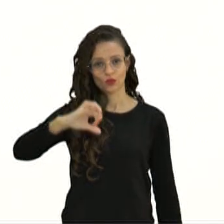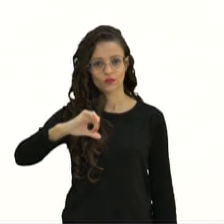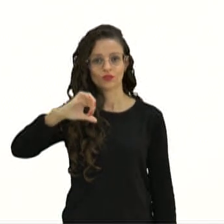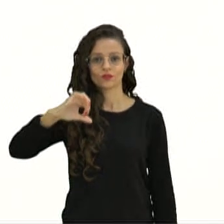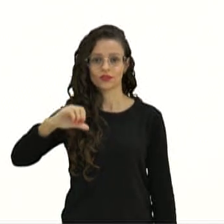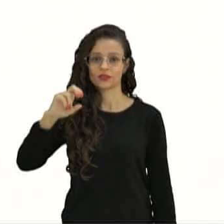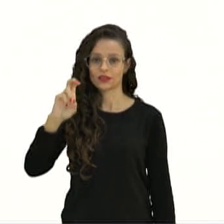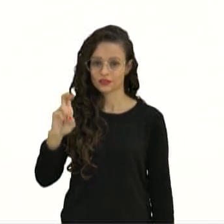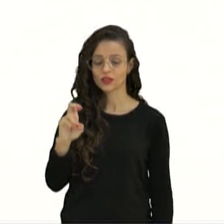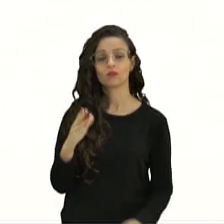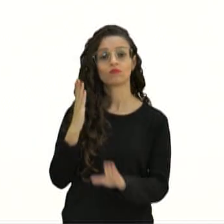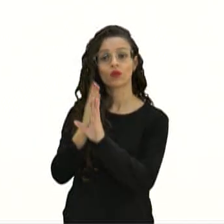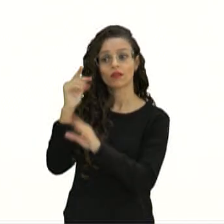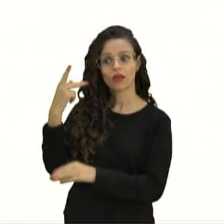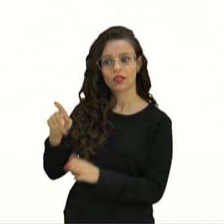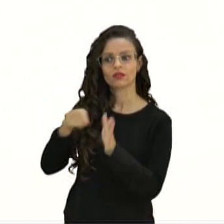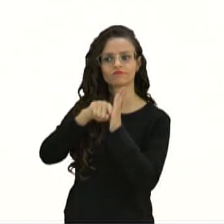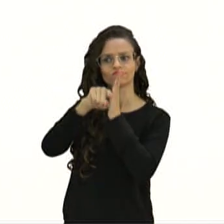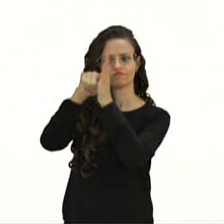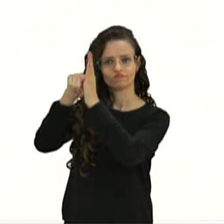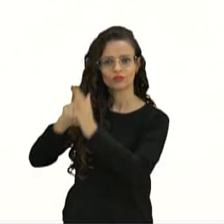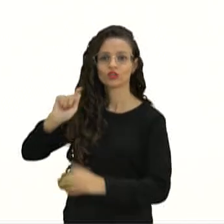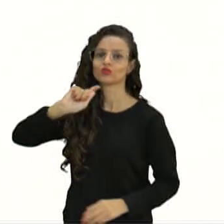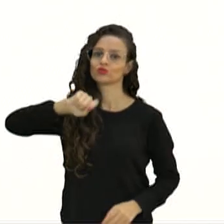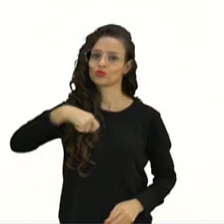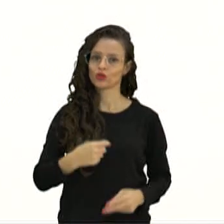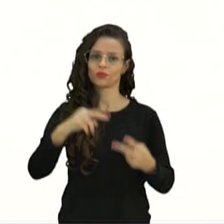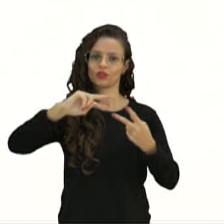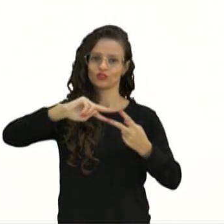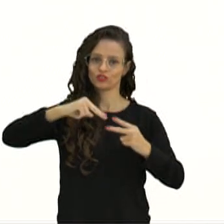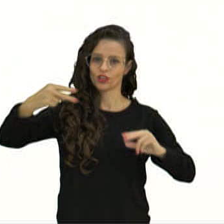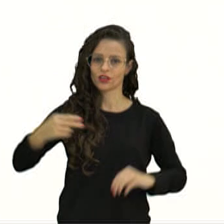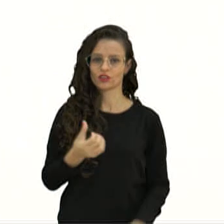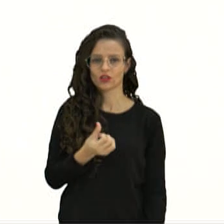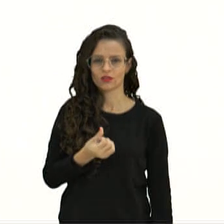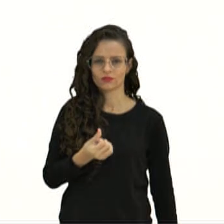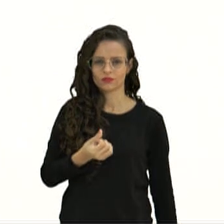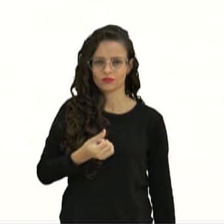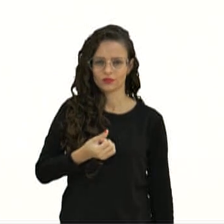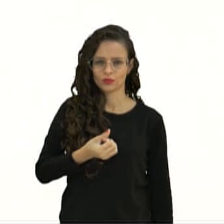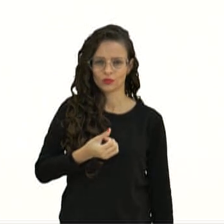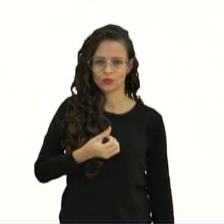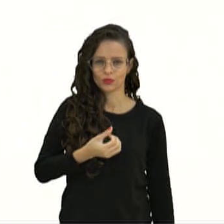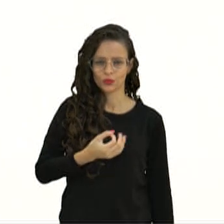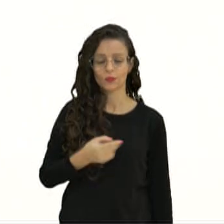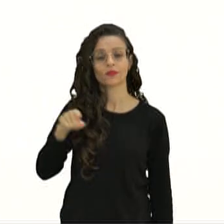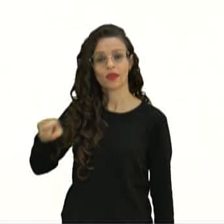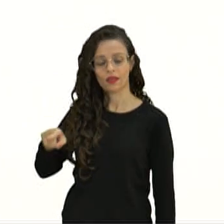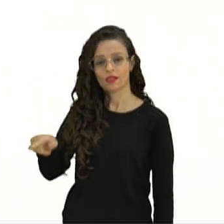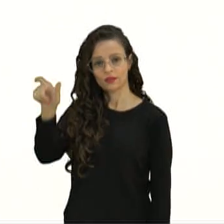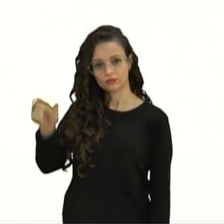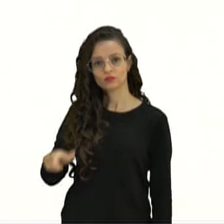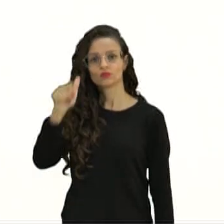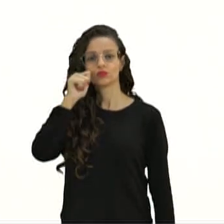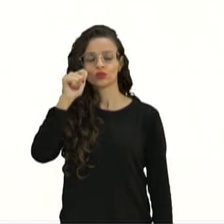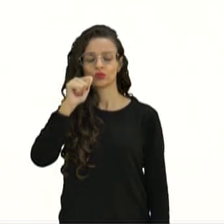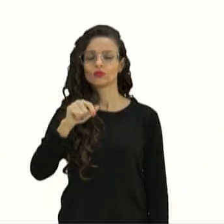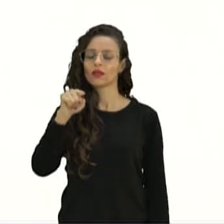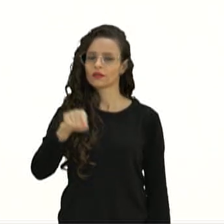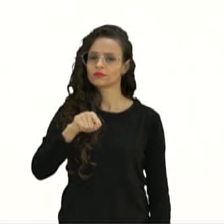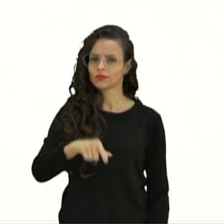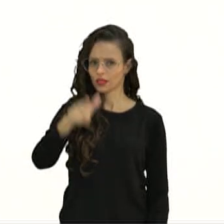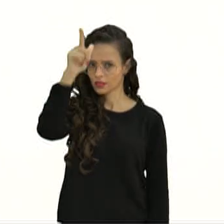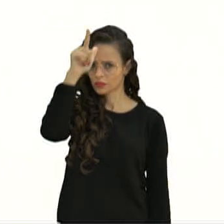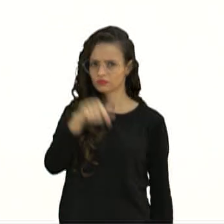1995, por suas pesquisas sobre a genética embrionária. Essa alemã aqui, essa mulher, ela tem